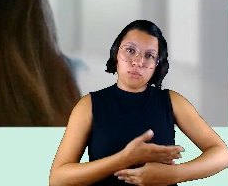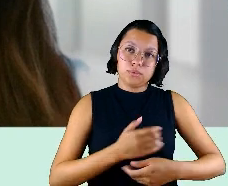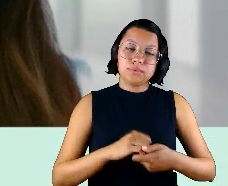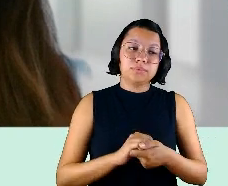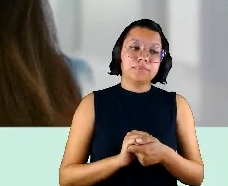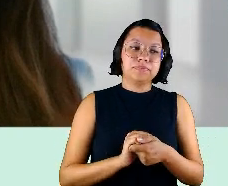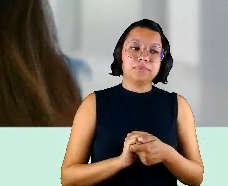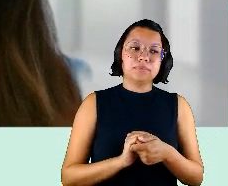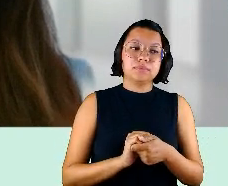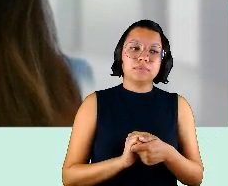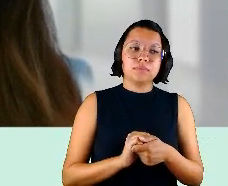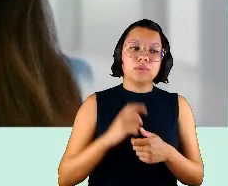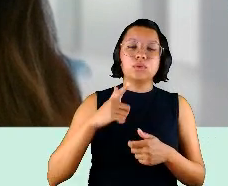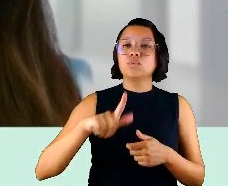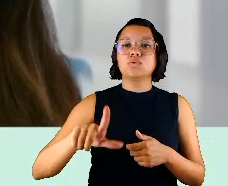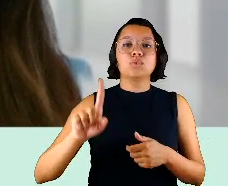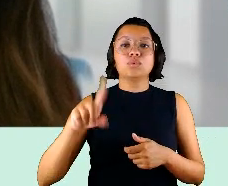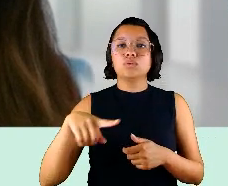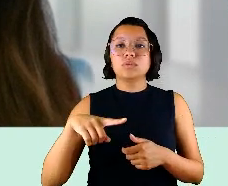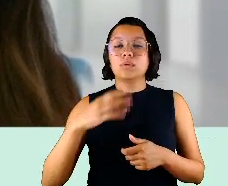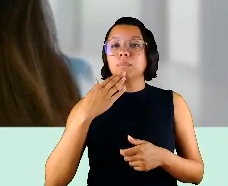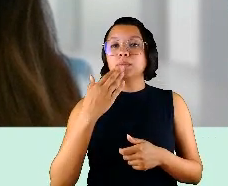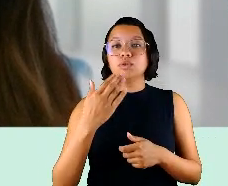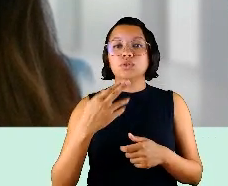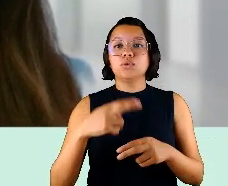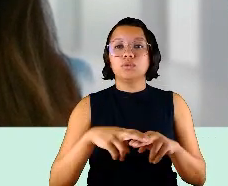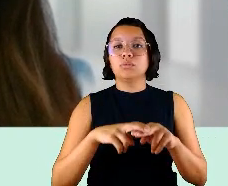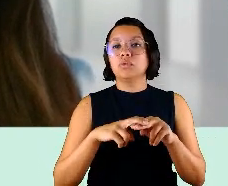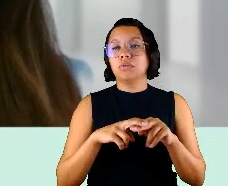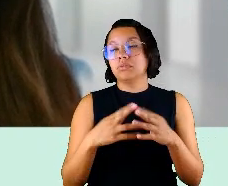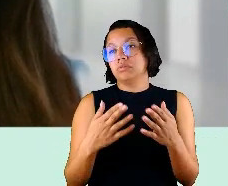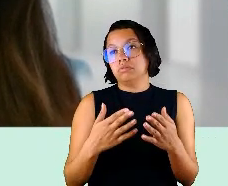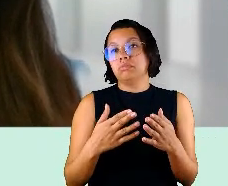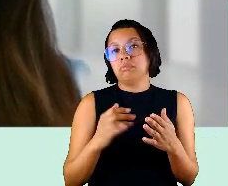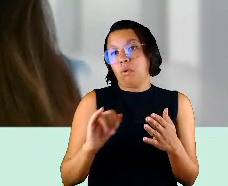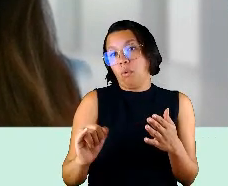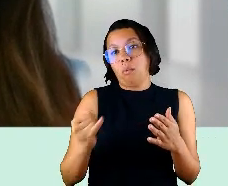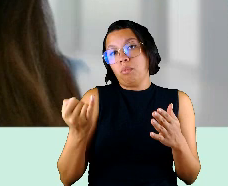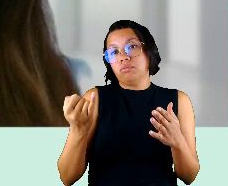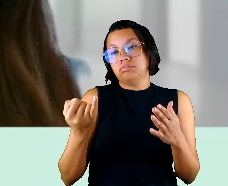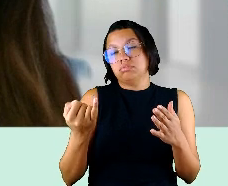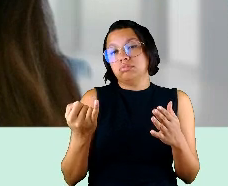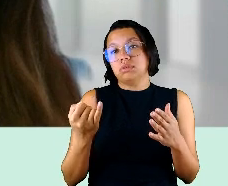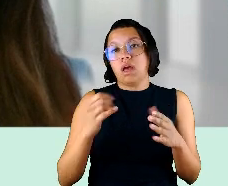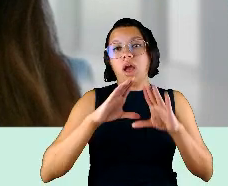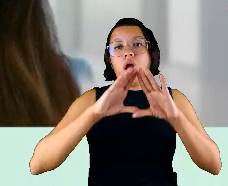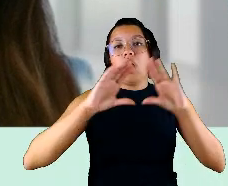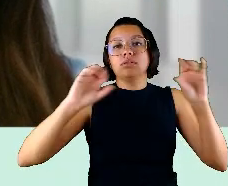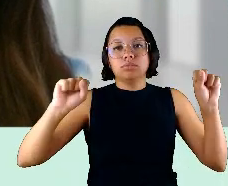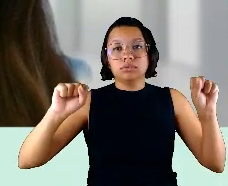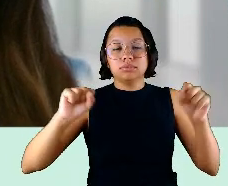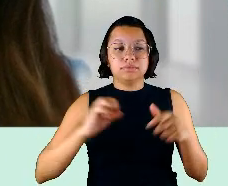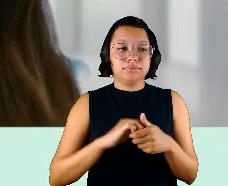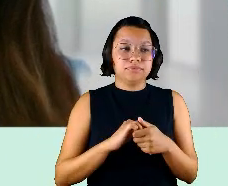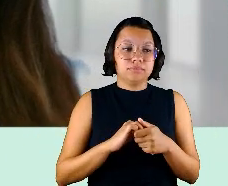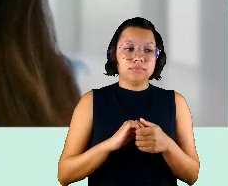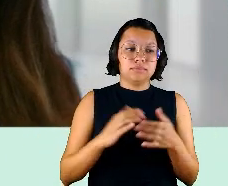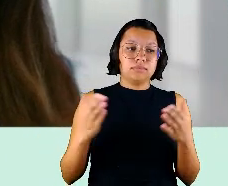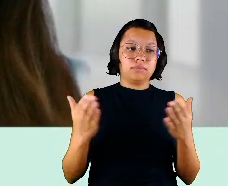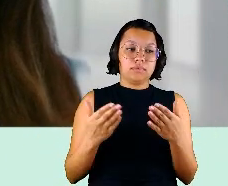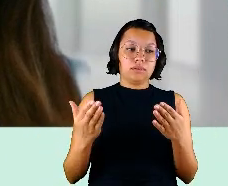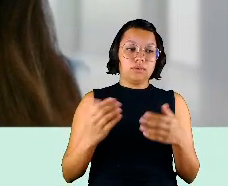e os outros são de pedidos por conveniência e oportunidade do tribunal.